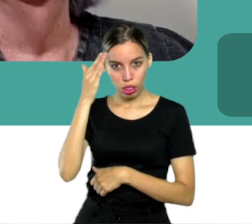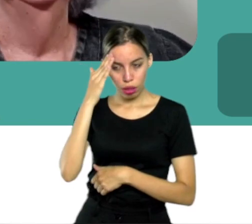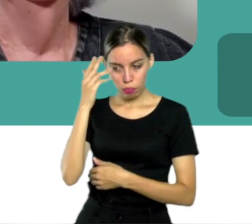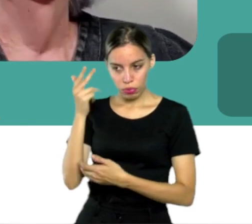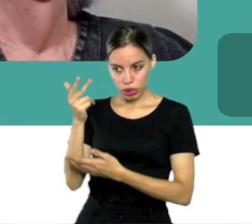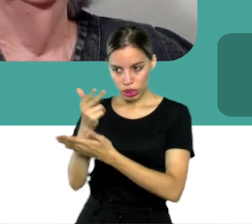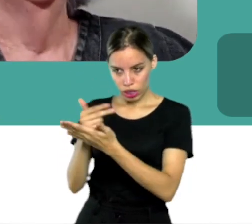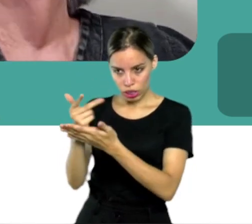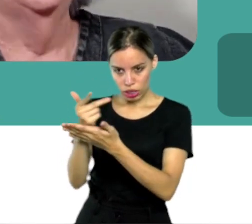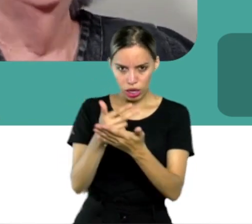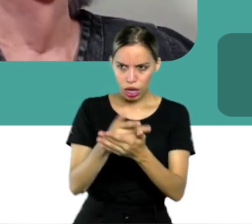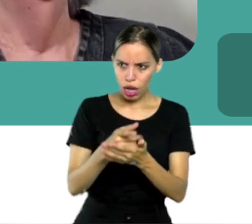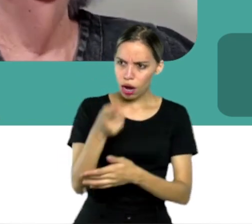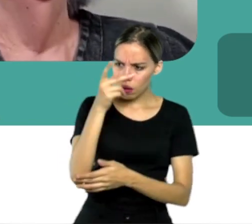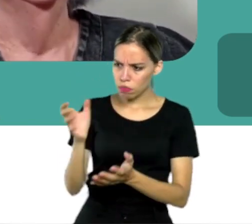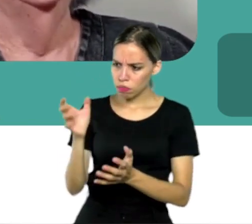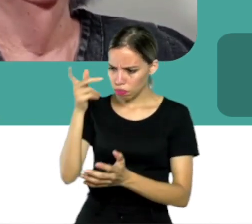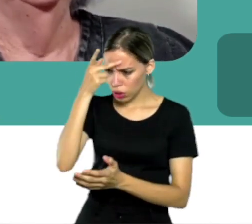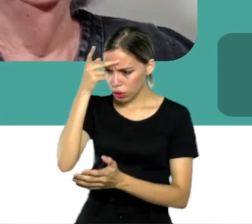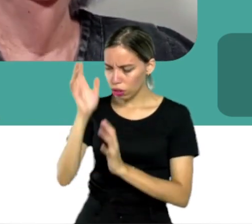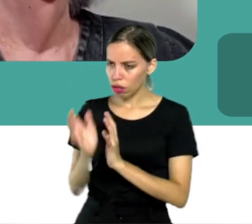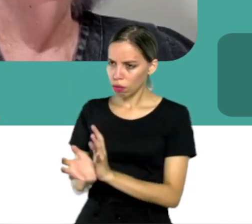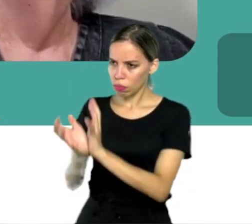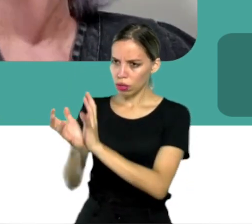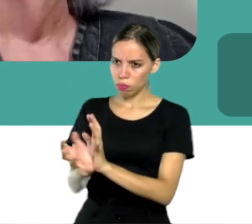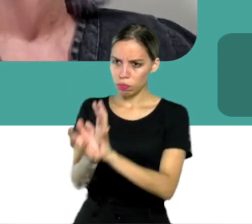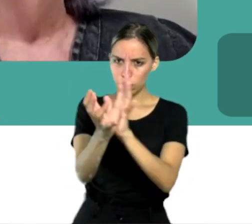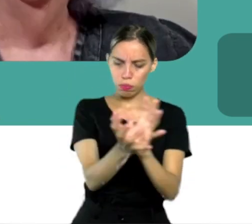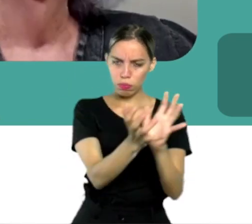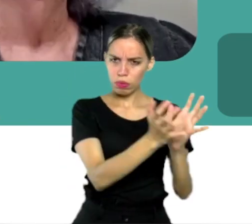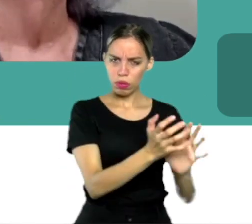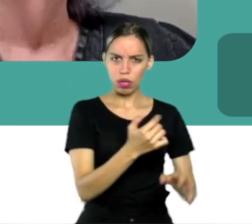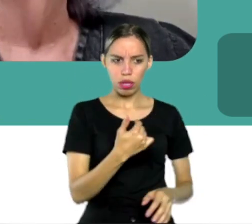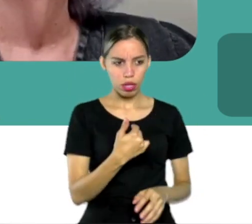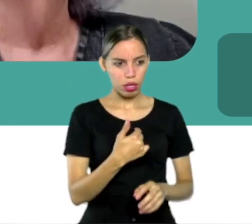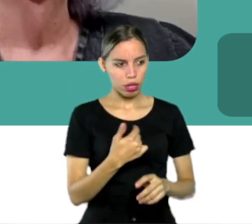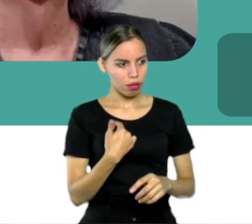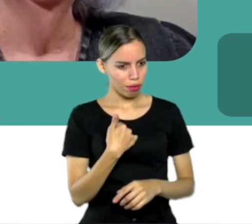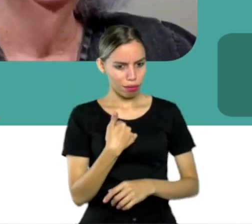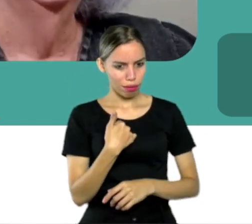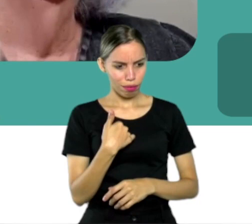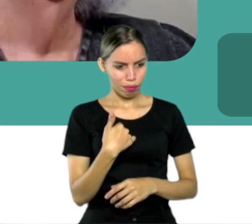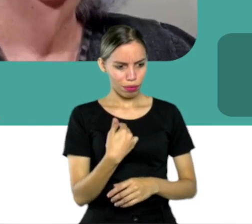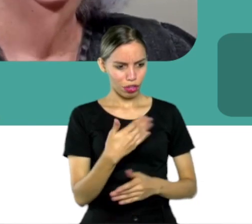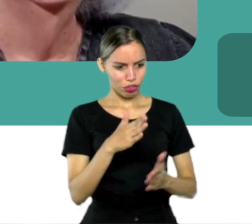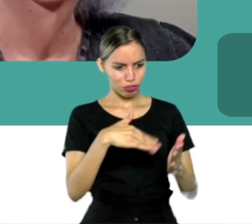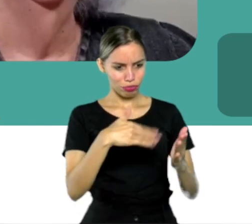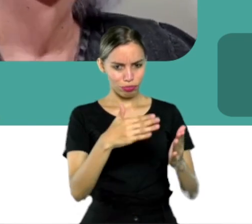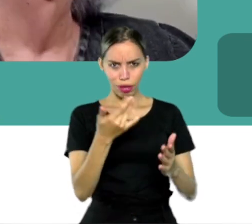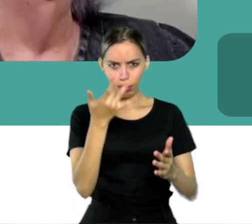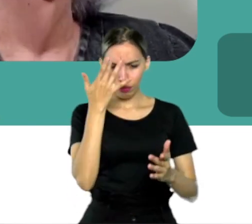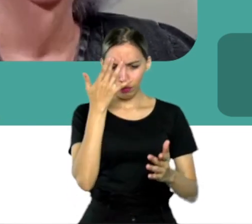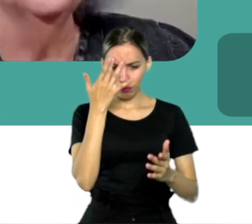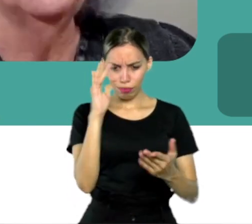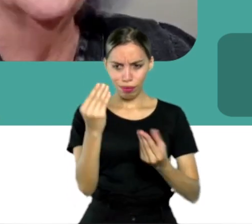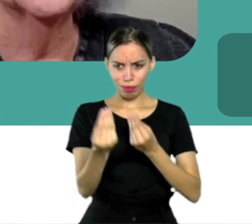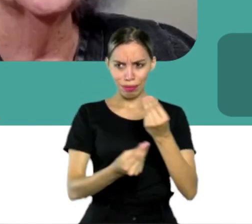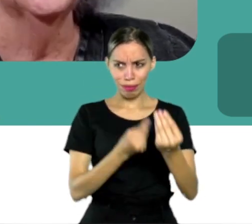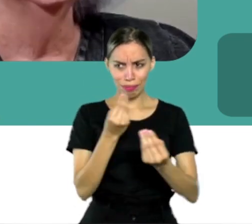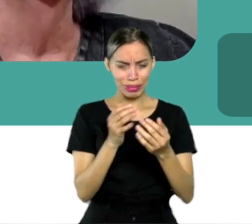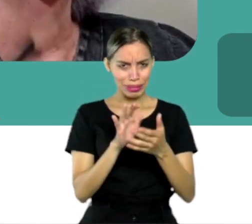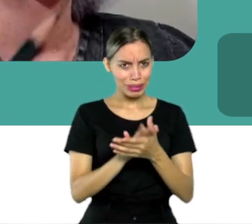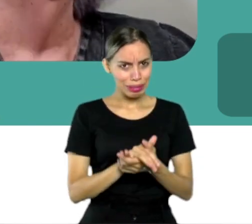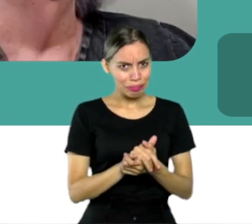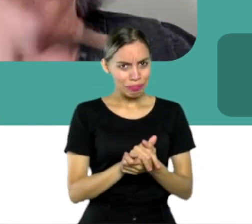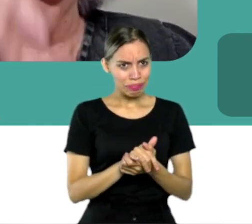Então, resultado, 0, né? Mas a arte ali fulminando, né? O professor